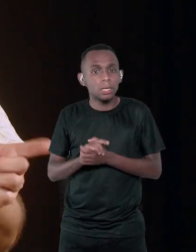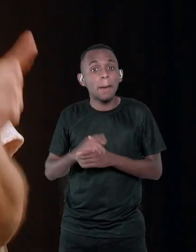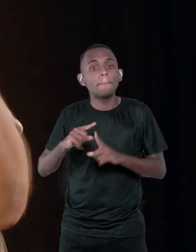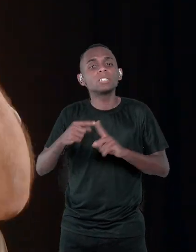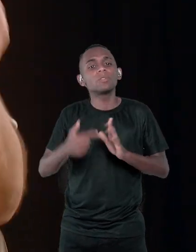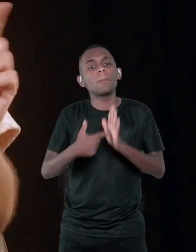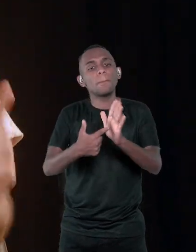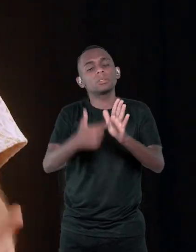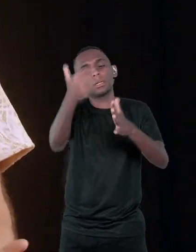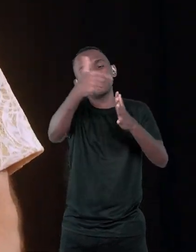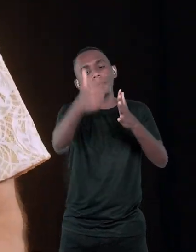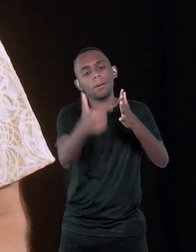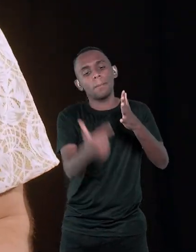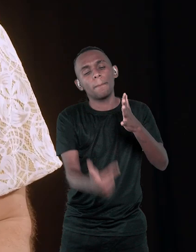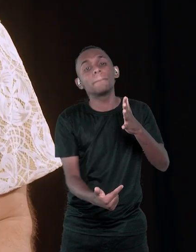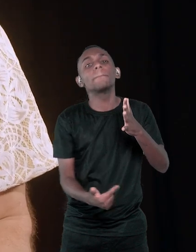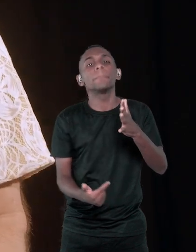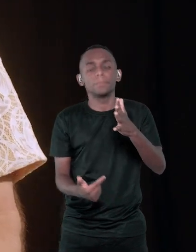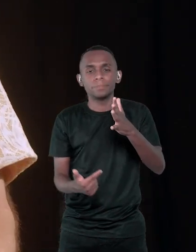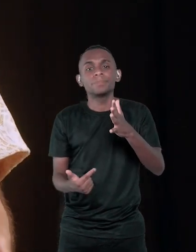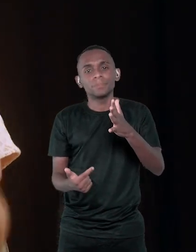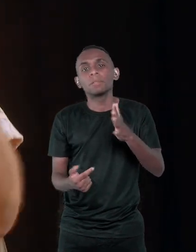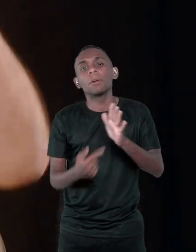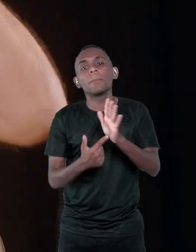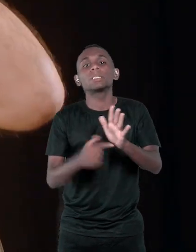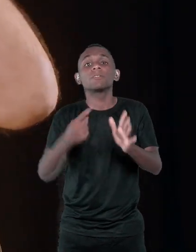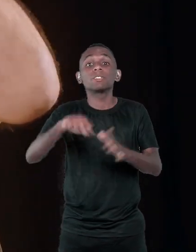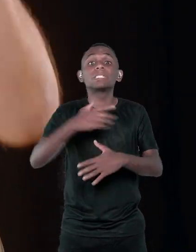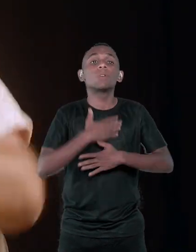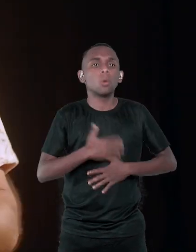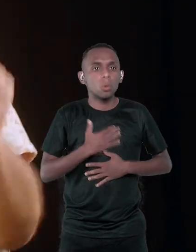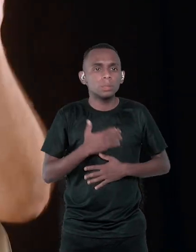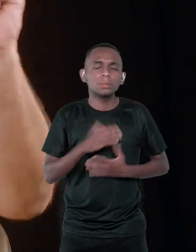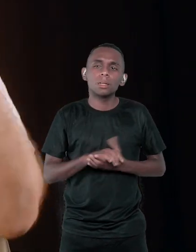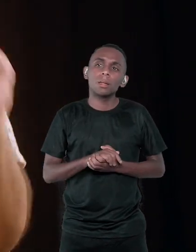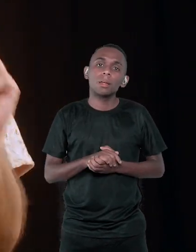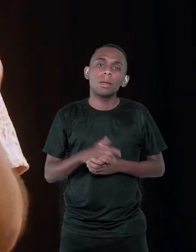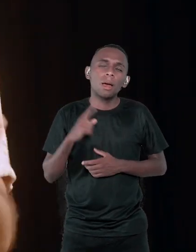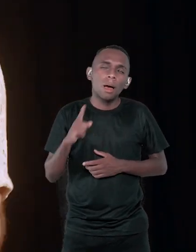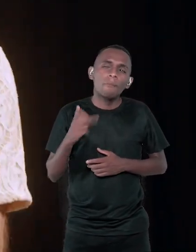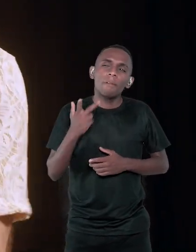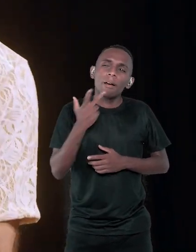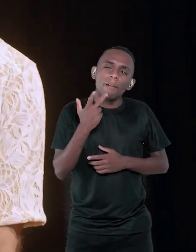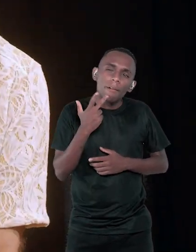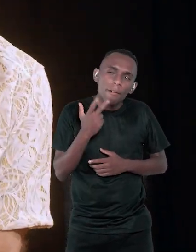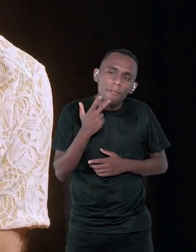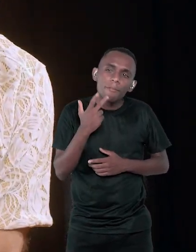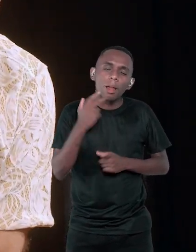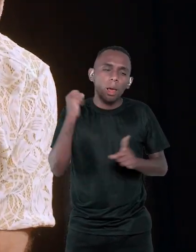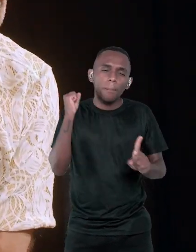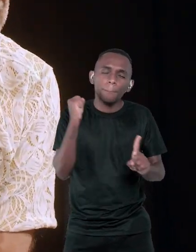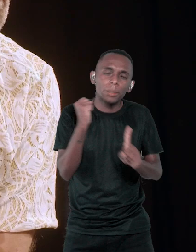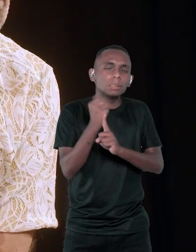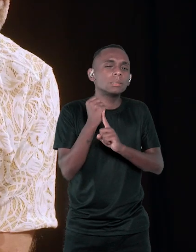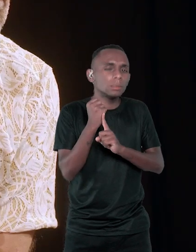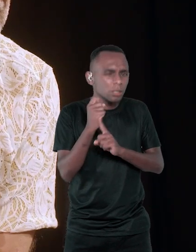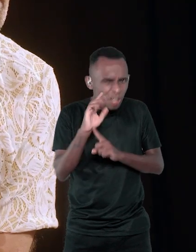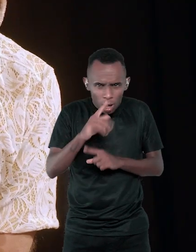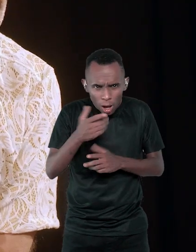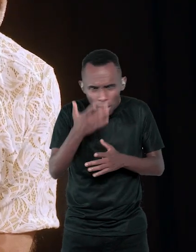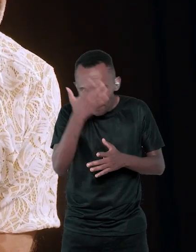isso, mas tinha assim, você gosta de final surpreendente? Aí eu falei, eu sei, ele vai falar do assassinato do Roger Ackroyd. Alguém leu esse